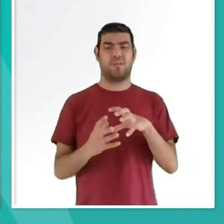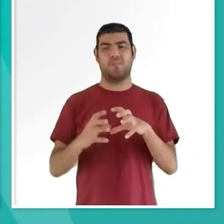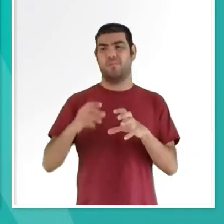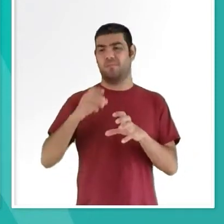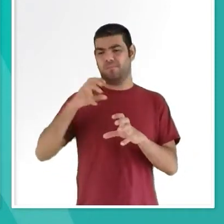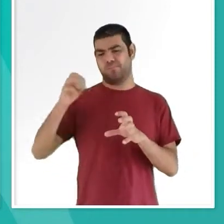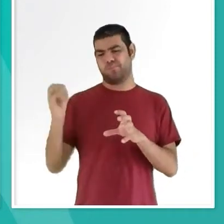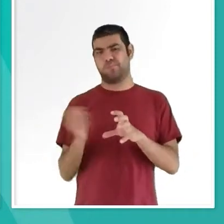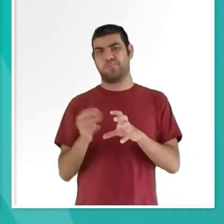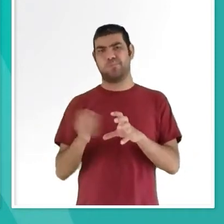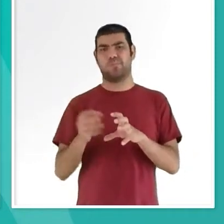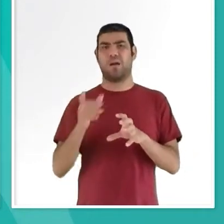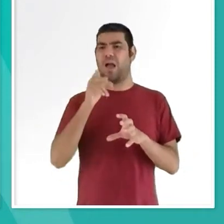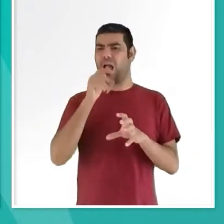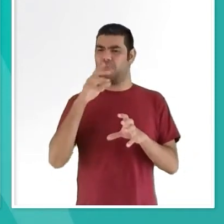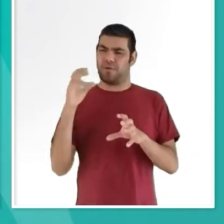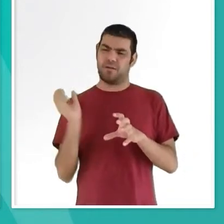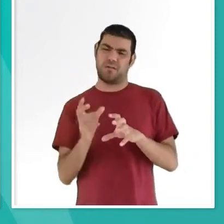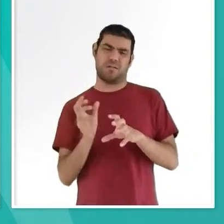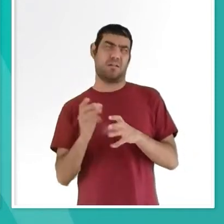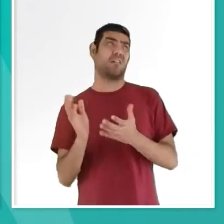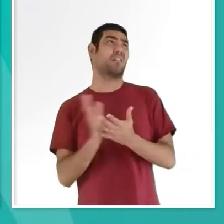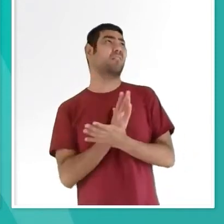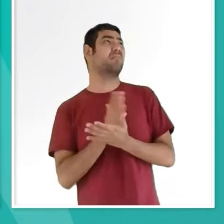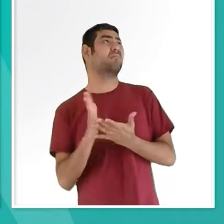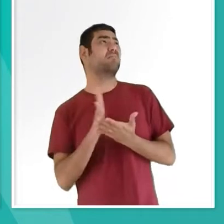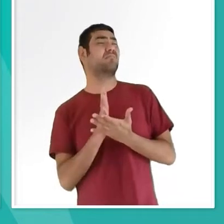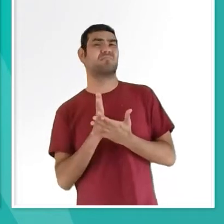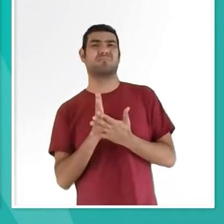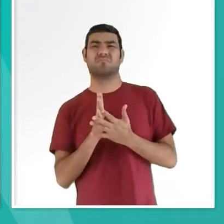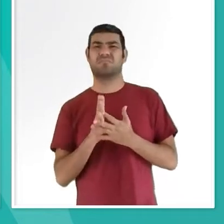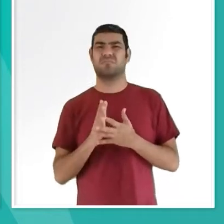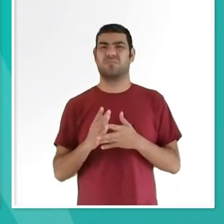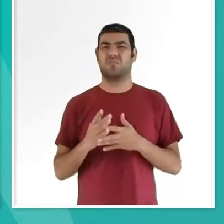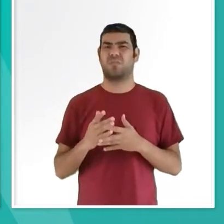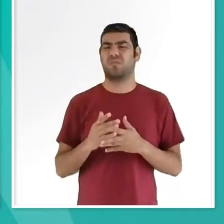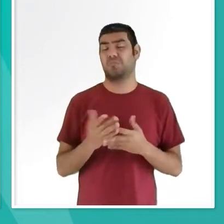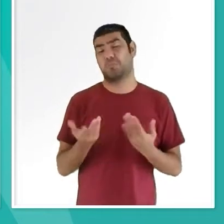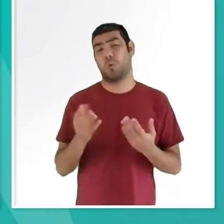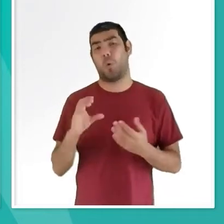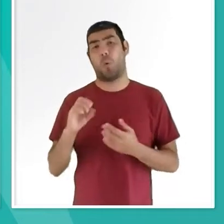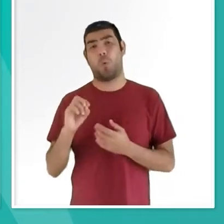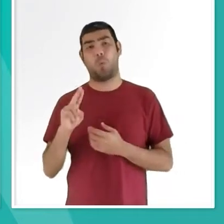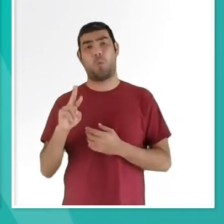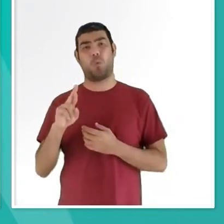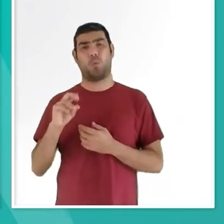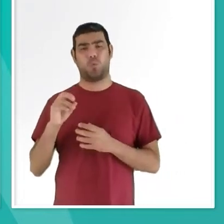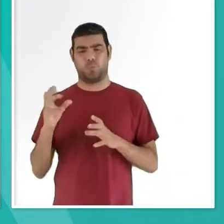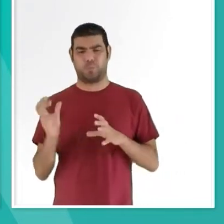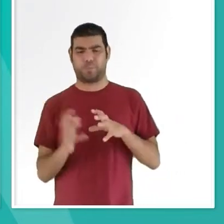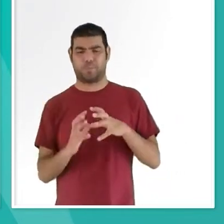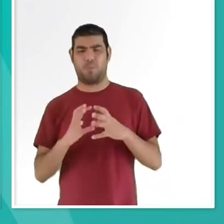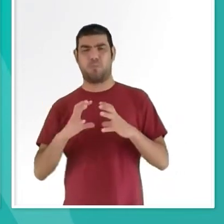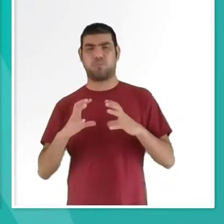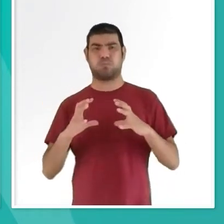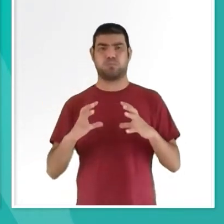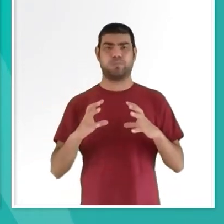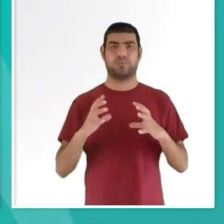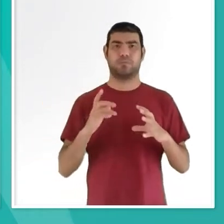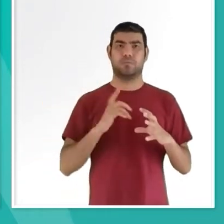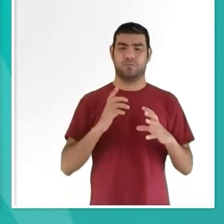água, ou restos de couro também, para poder encher e assim ter aquele volume de